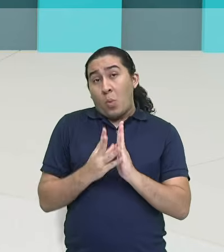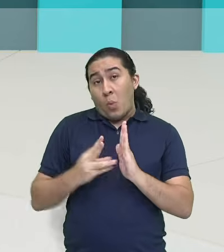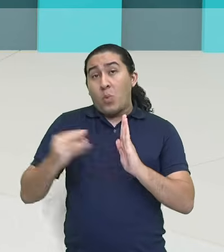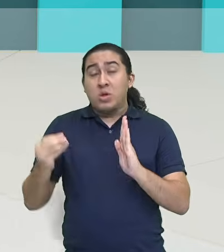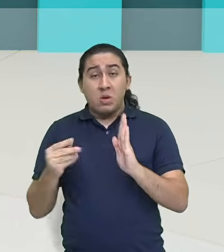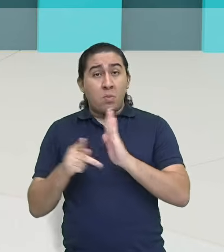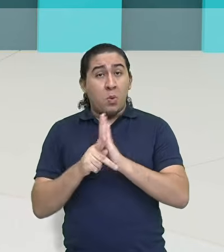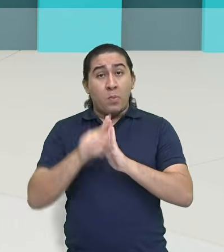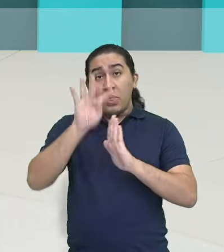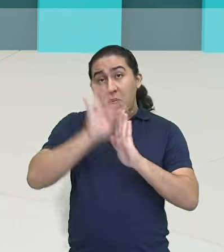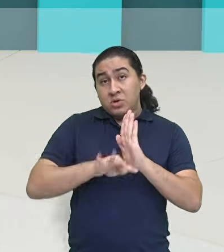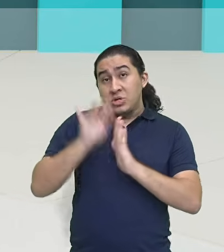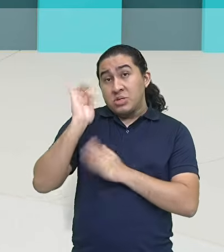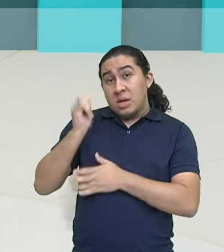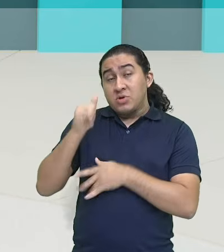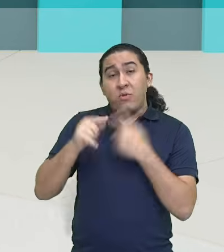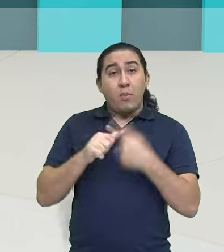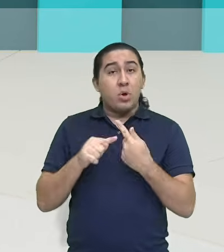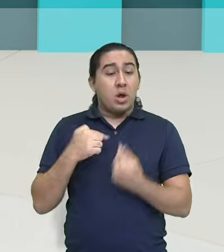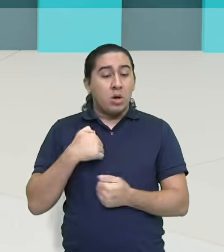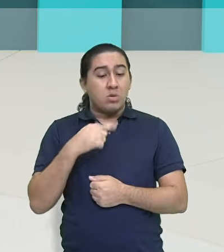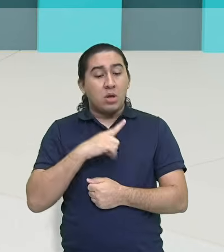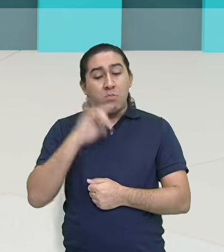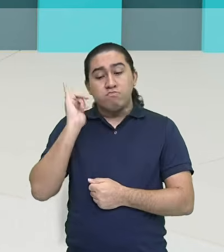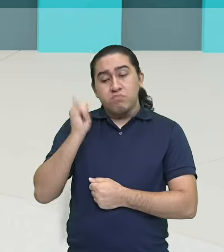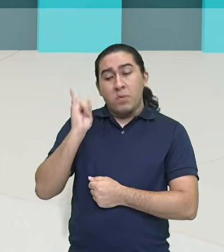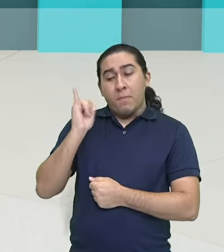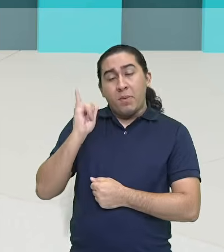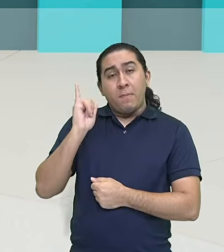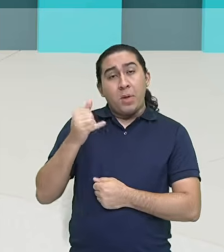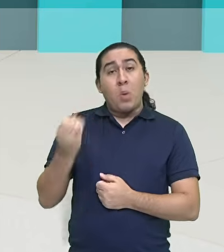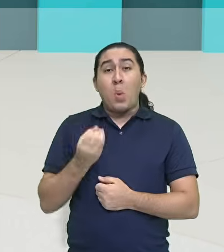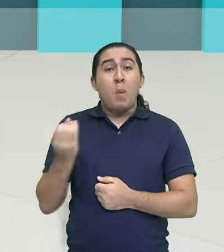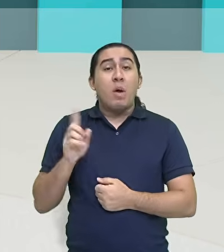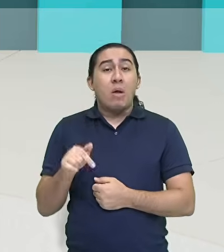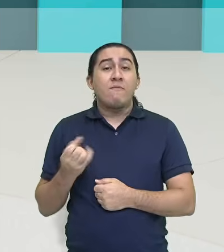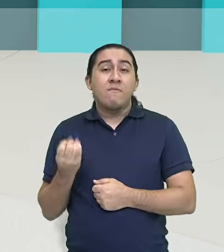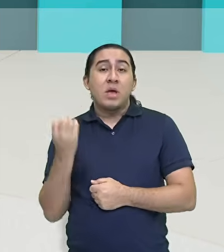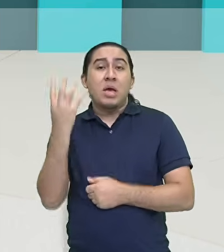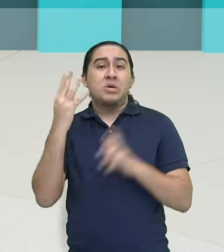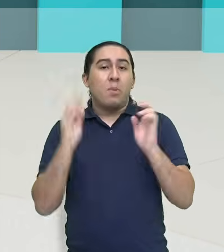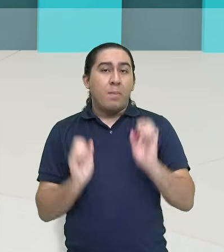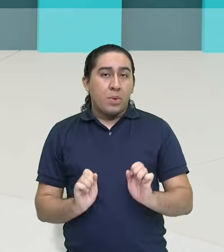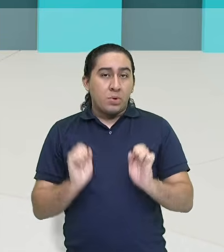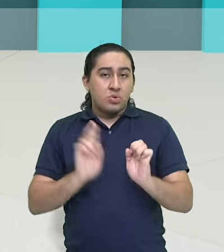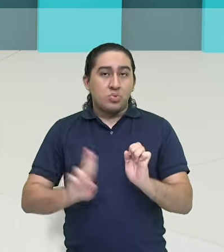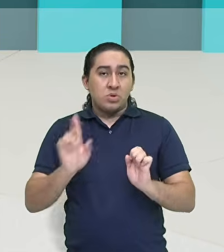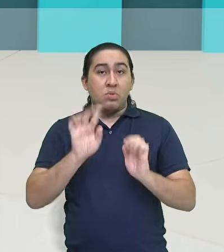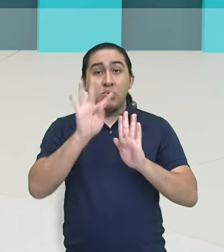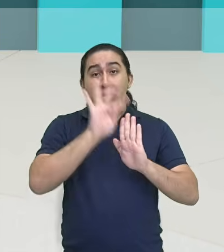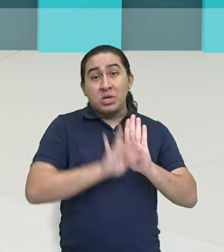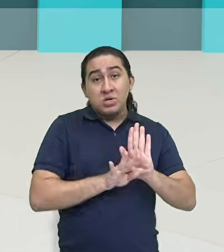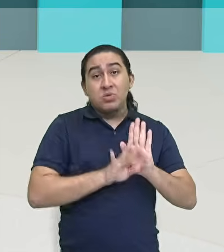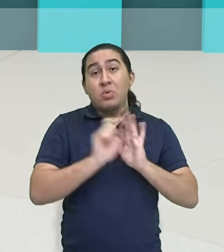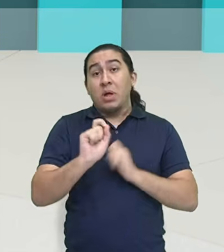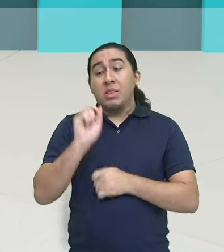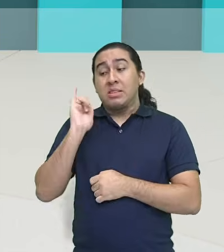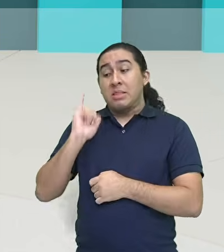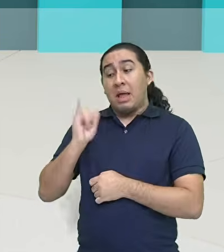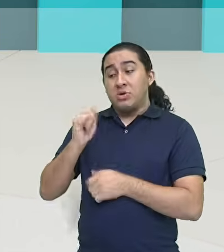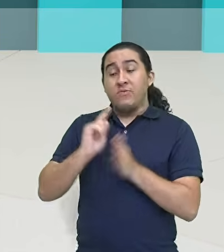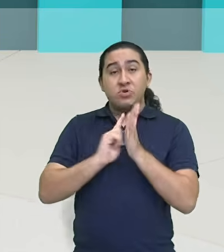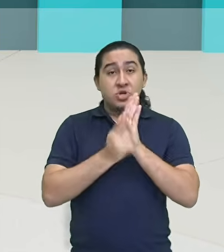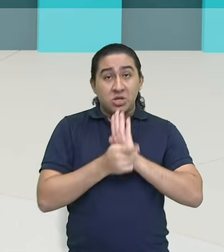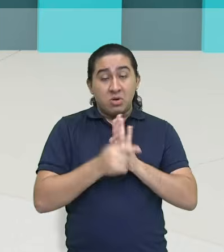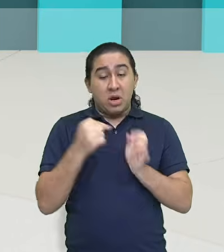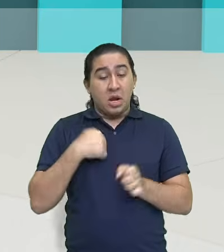para um texto narrativo, porque afinal eu vou contar como foi a minha viagem. Então, eu posso utilizar o texto narrativo, eu vou